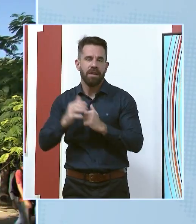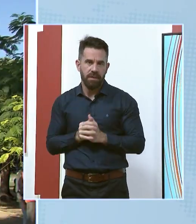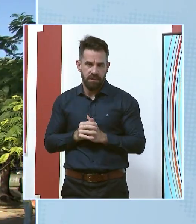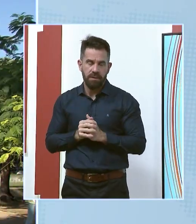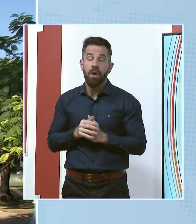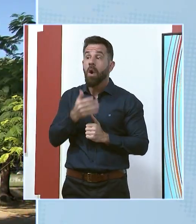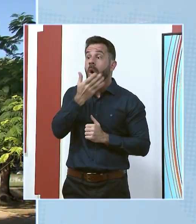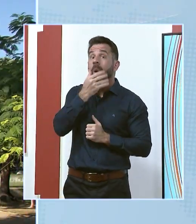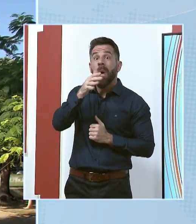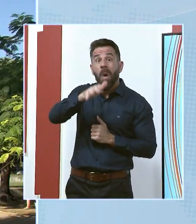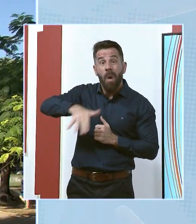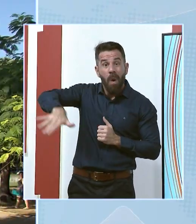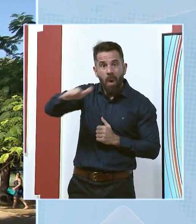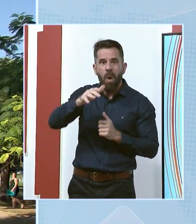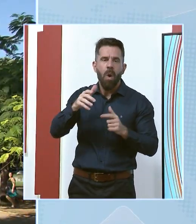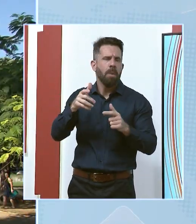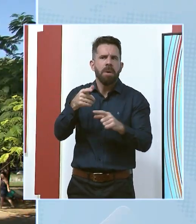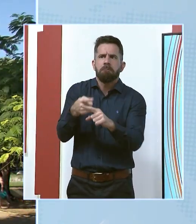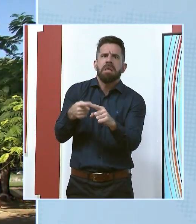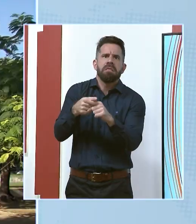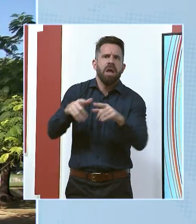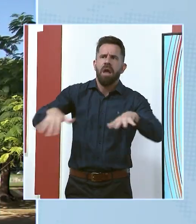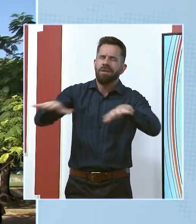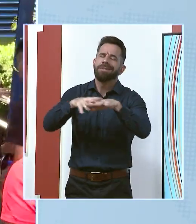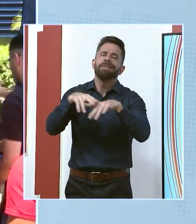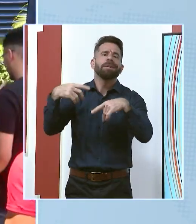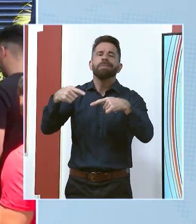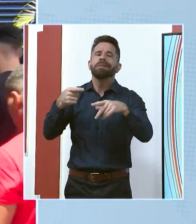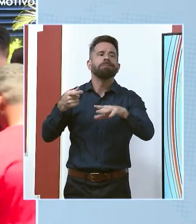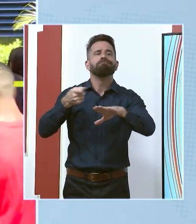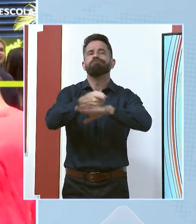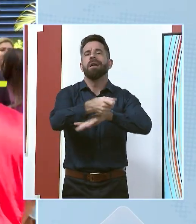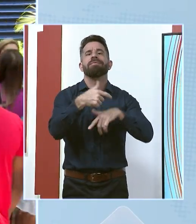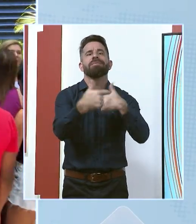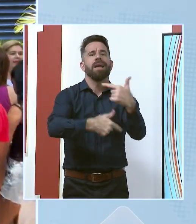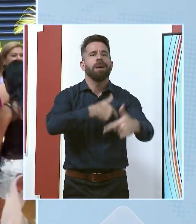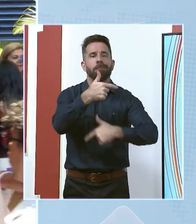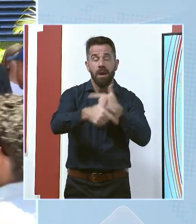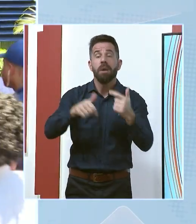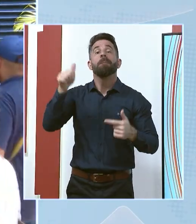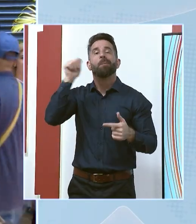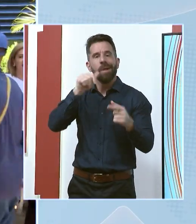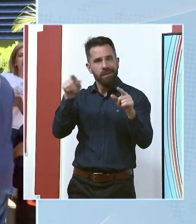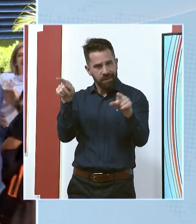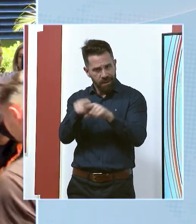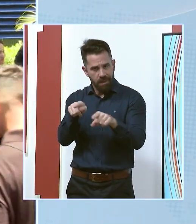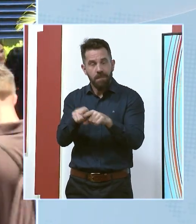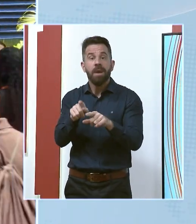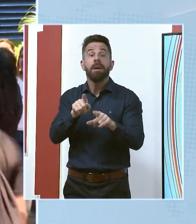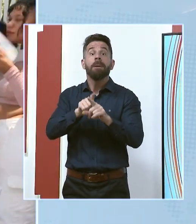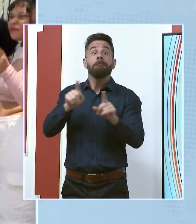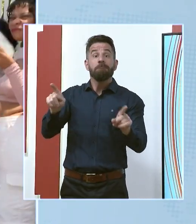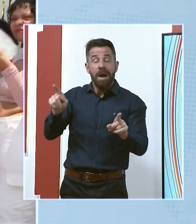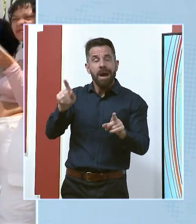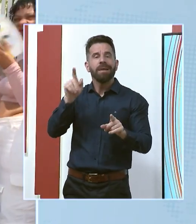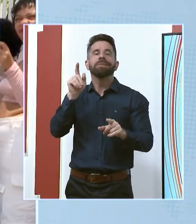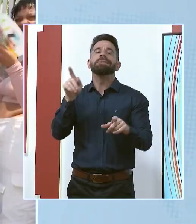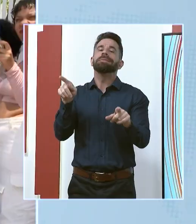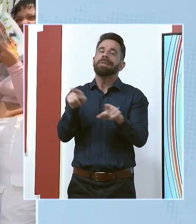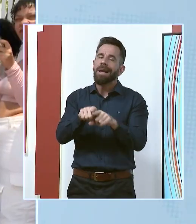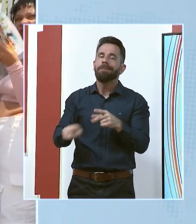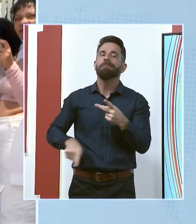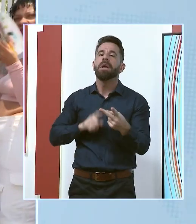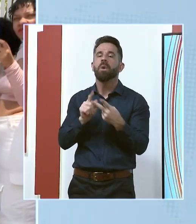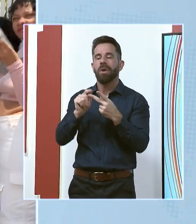da metade deles pela necessidade de trabalhar. Para as mulheres também, mas elas ainda param de estudar quando engravidam e